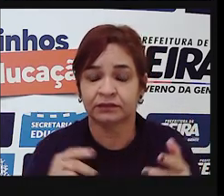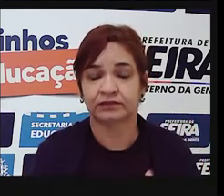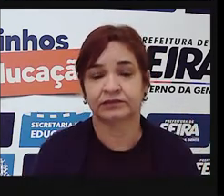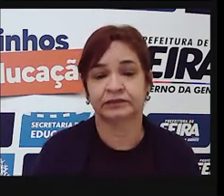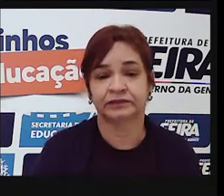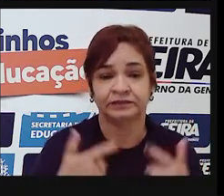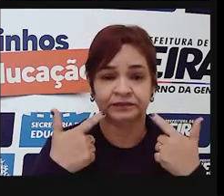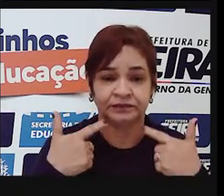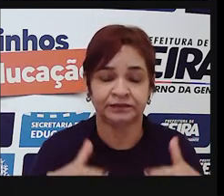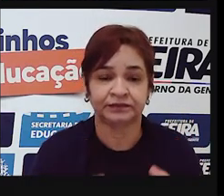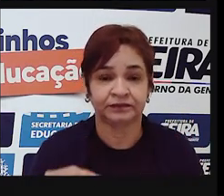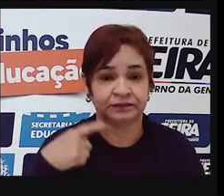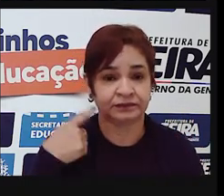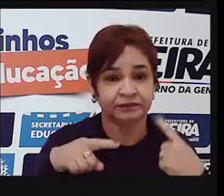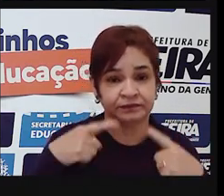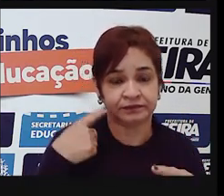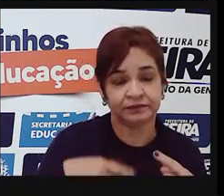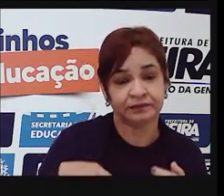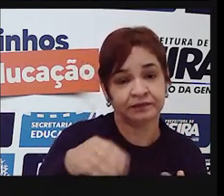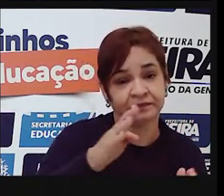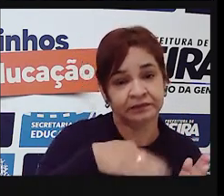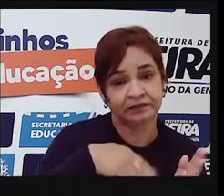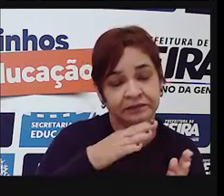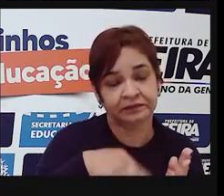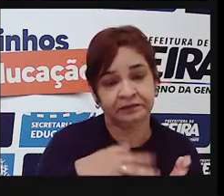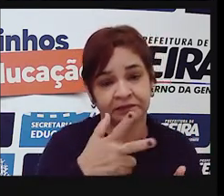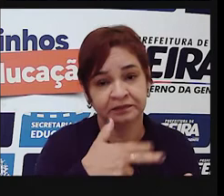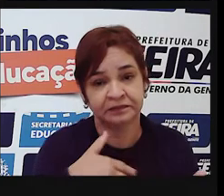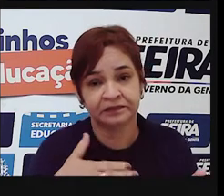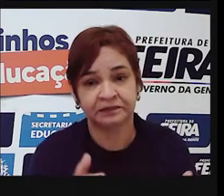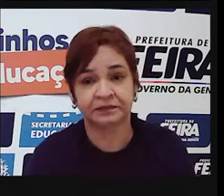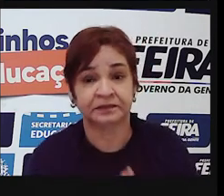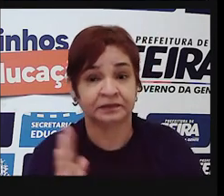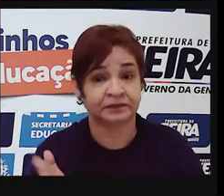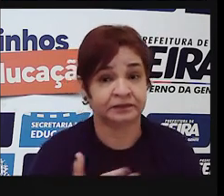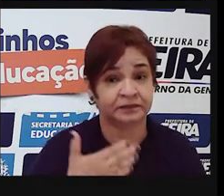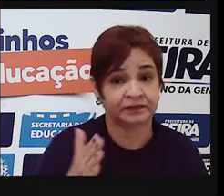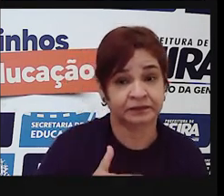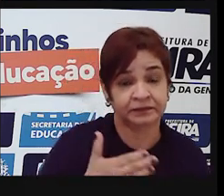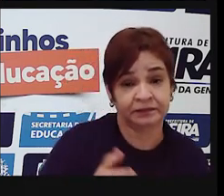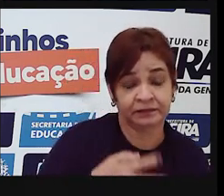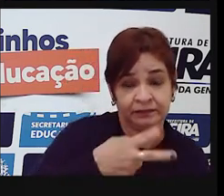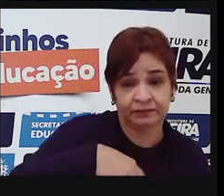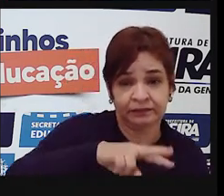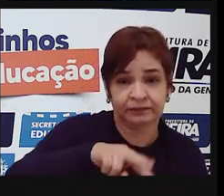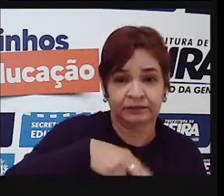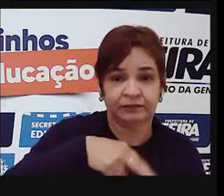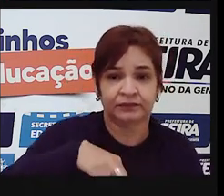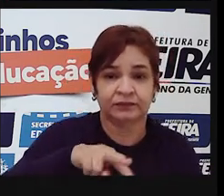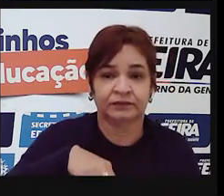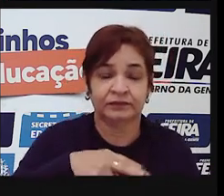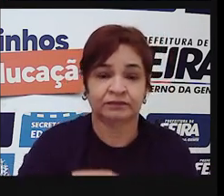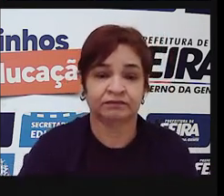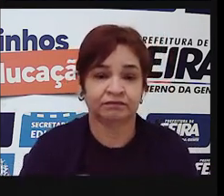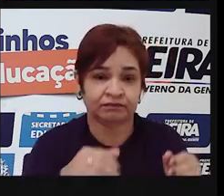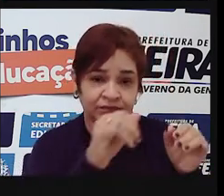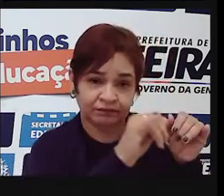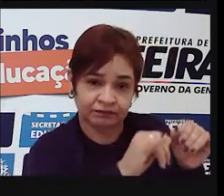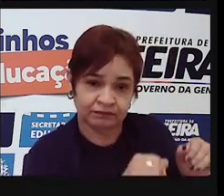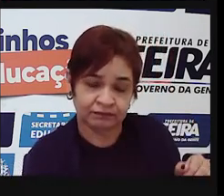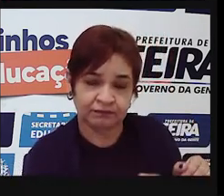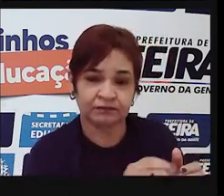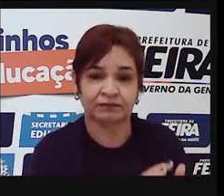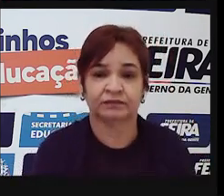seja a música, pintura, a literatura, a dança, a escultura,